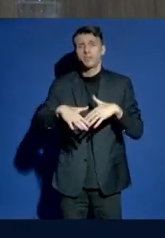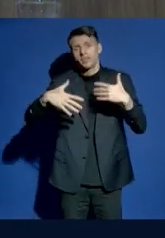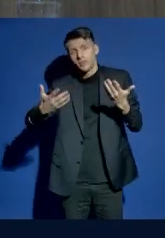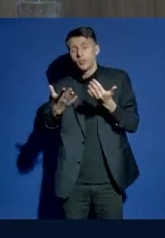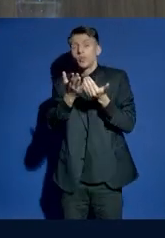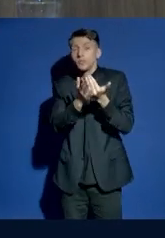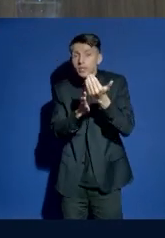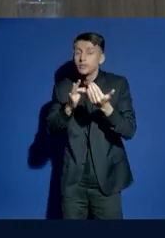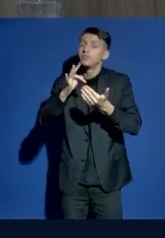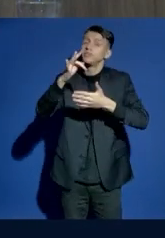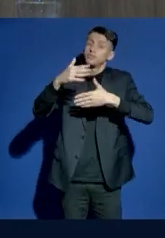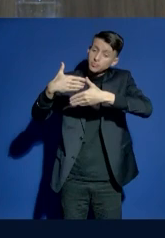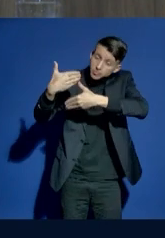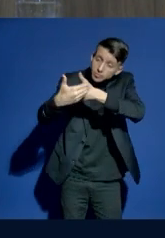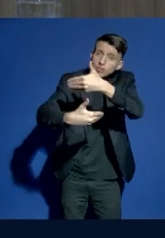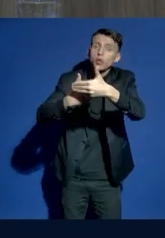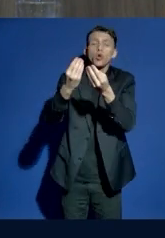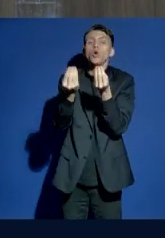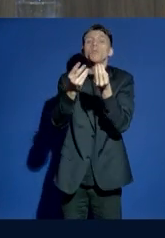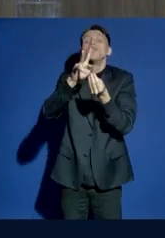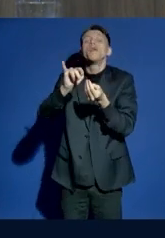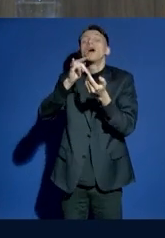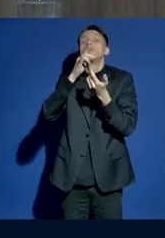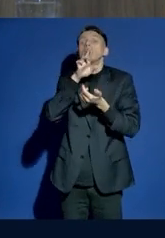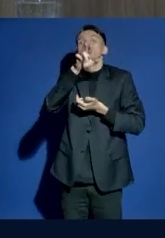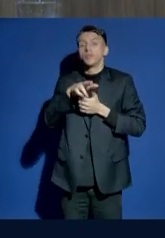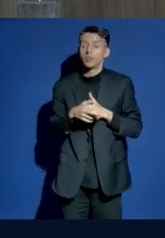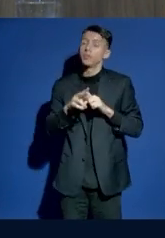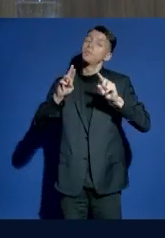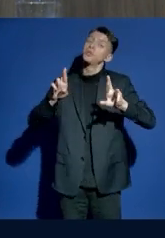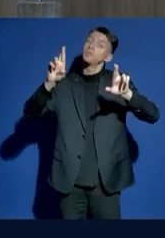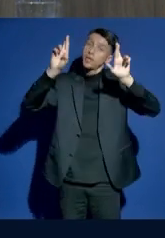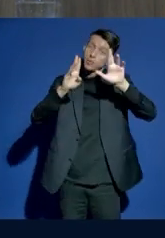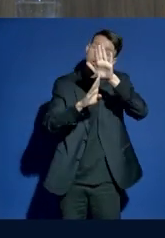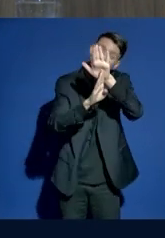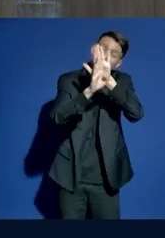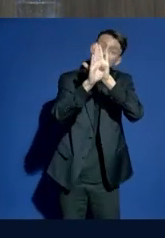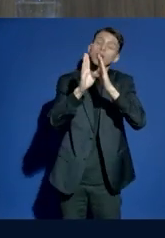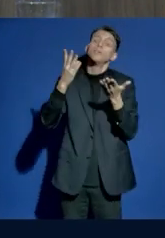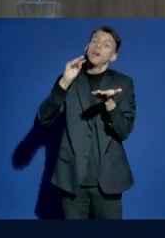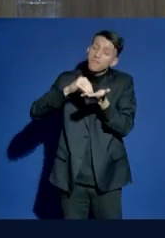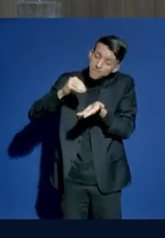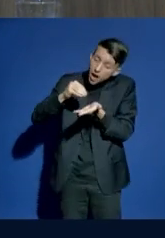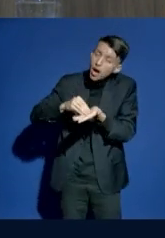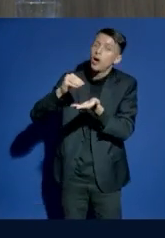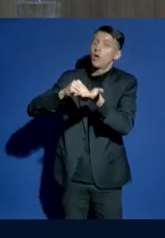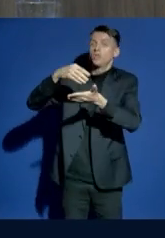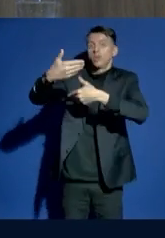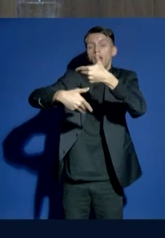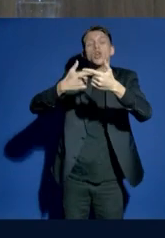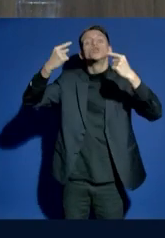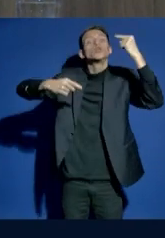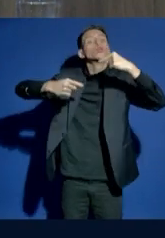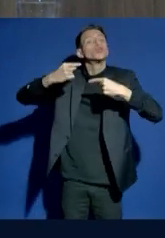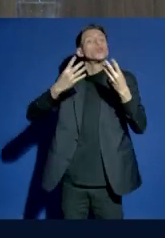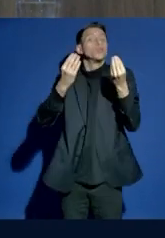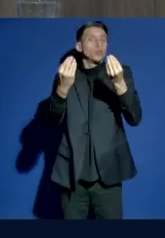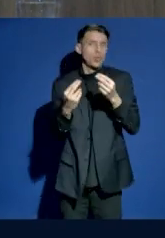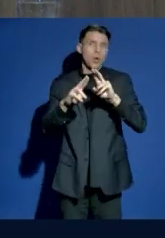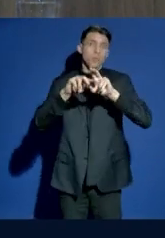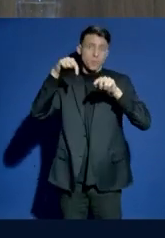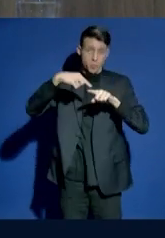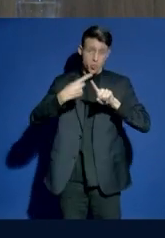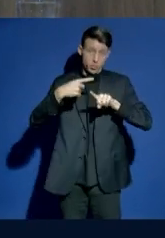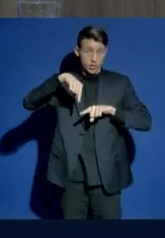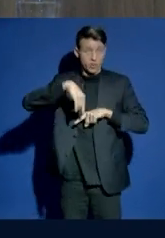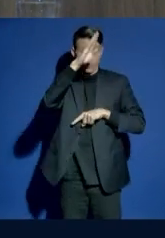começa a dar uma sinalização de como isso vai se encaminhar, então espero que isso evolua, mas carece ainda de bastante discussão. E como o Brasil vai ser o principal fornecedor